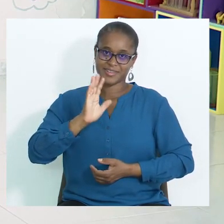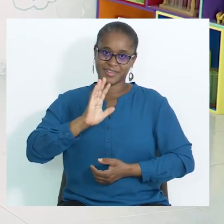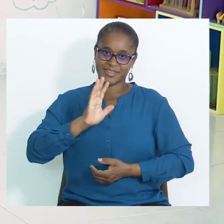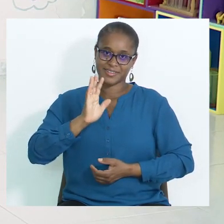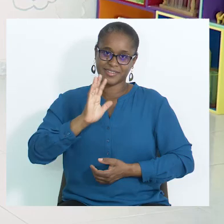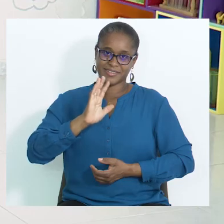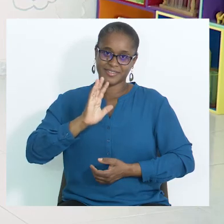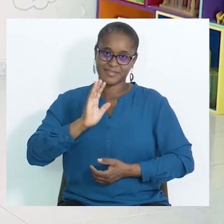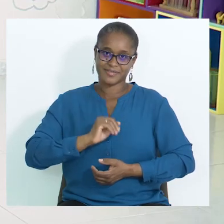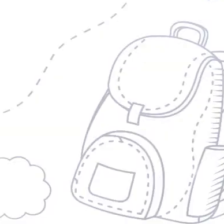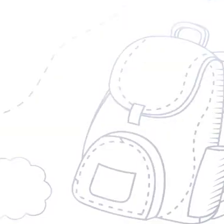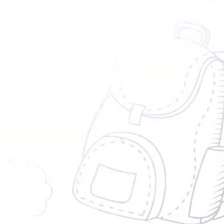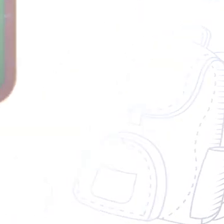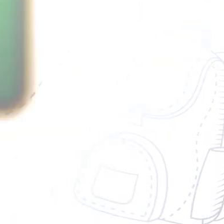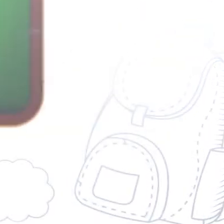e